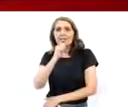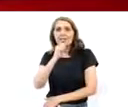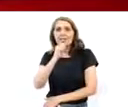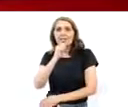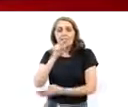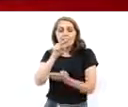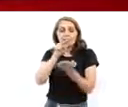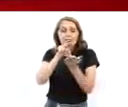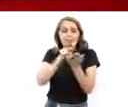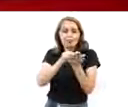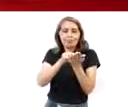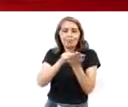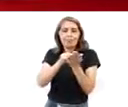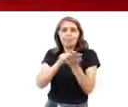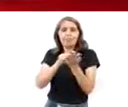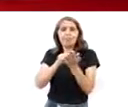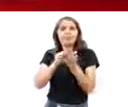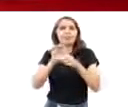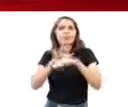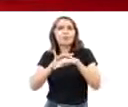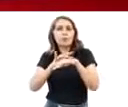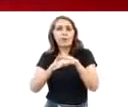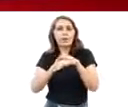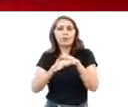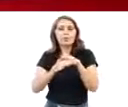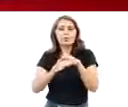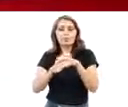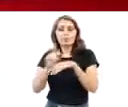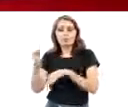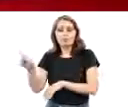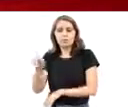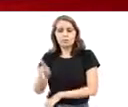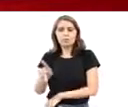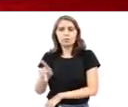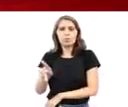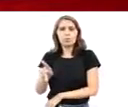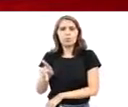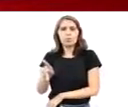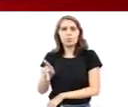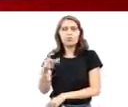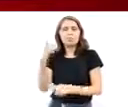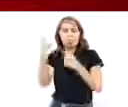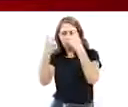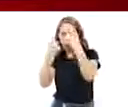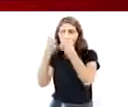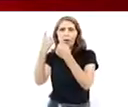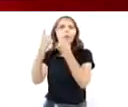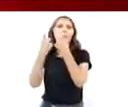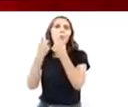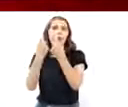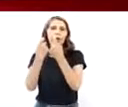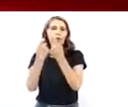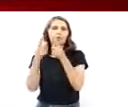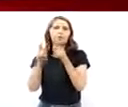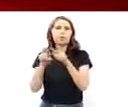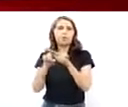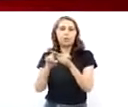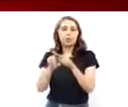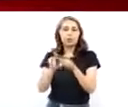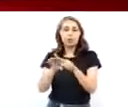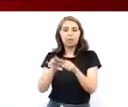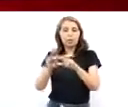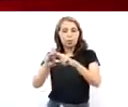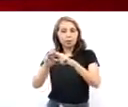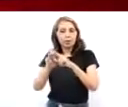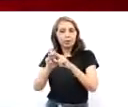estão com a saúde mental muito abalada. Por isso, também, é uma prática nossa fazermos agora, nesse